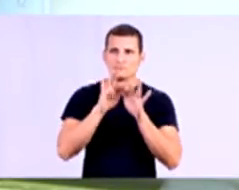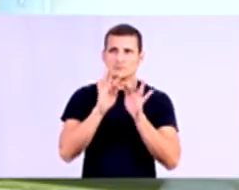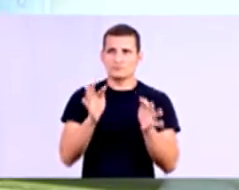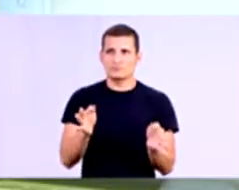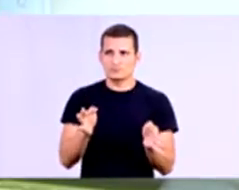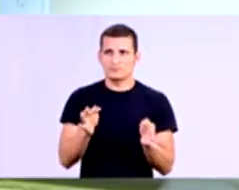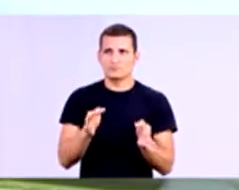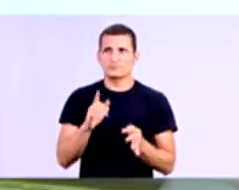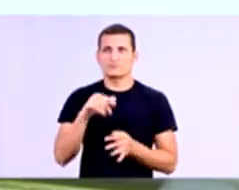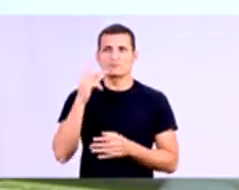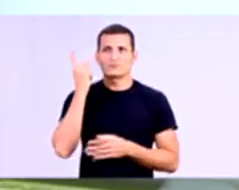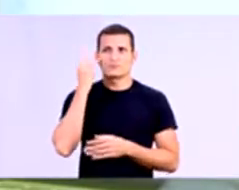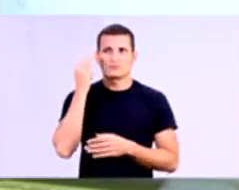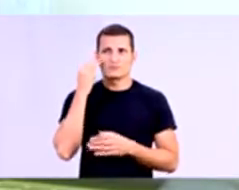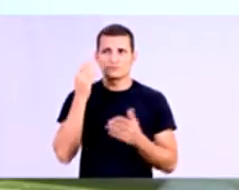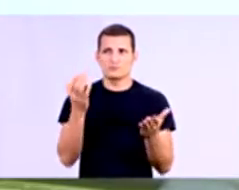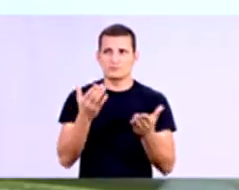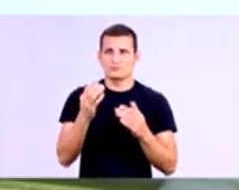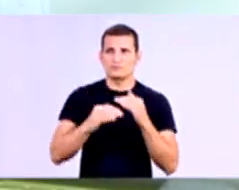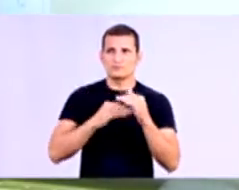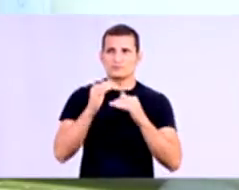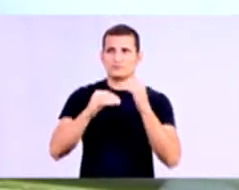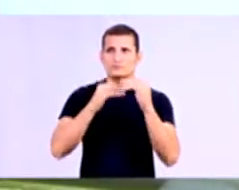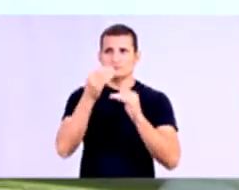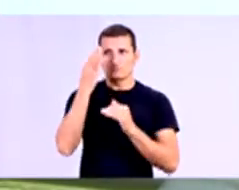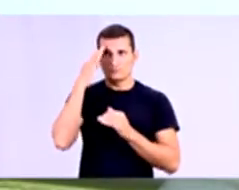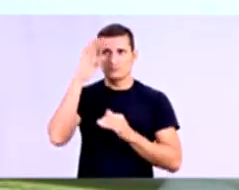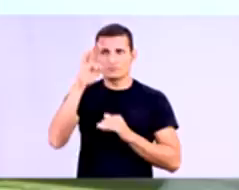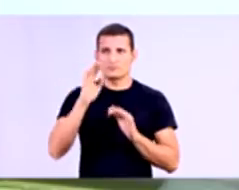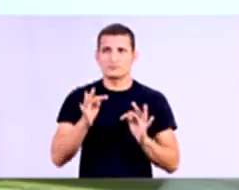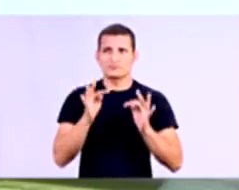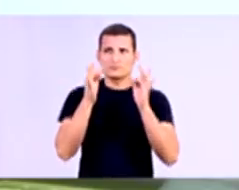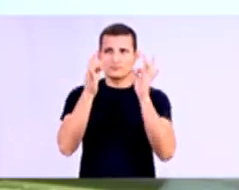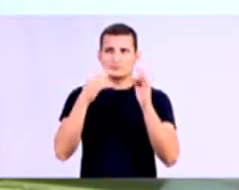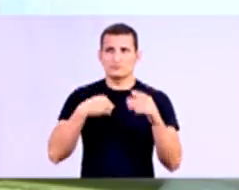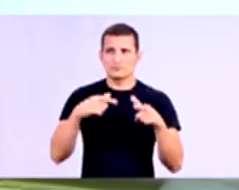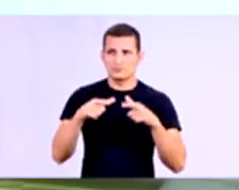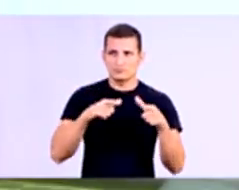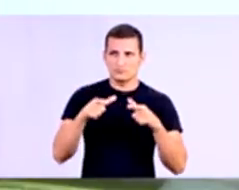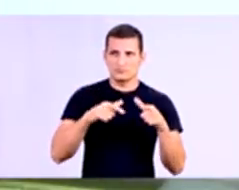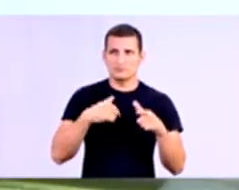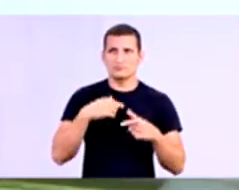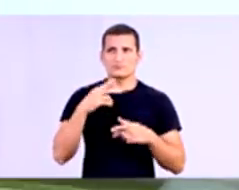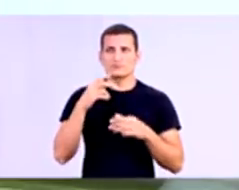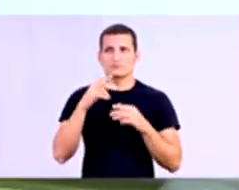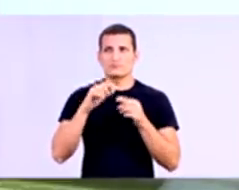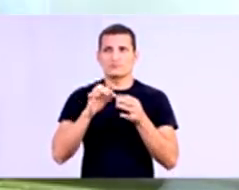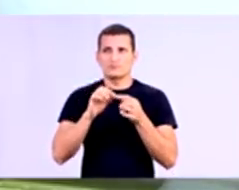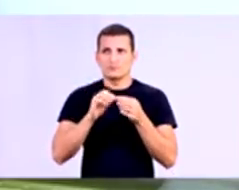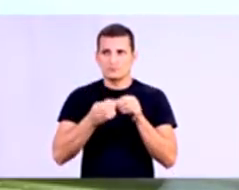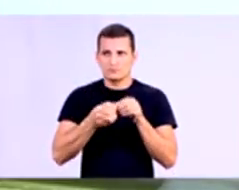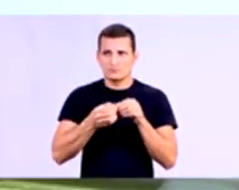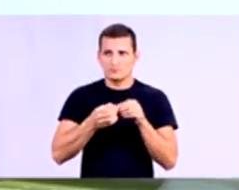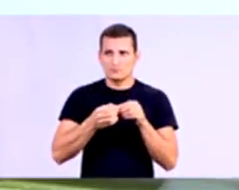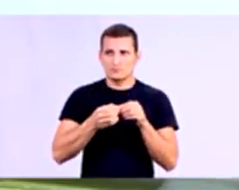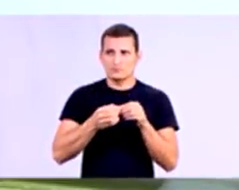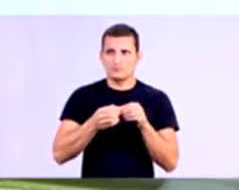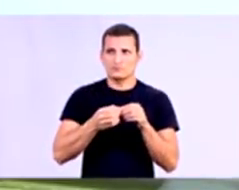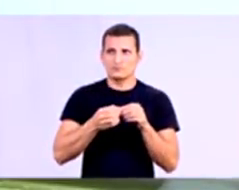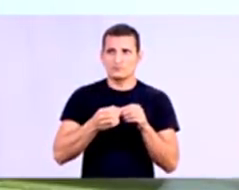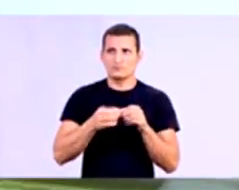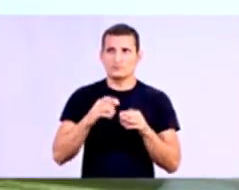simples. É muito comum hoje, no desenvolvimento, principalmente com a tecnologia que eu trabalho, que é o Visual Studio, a gente ter componentes